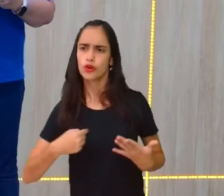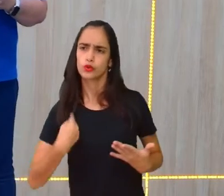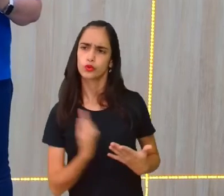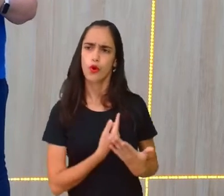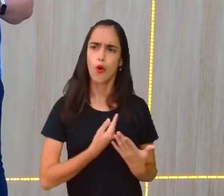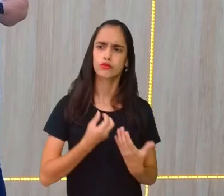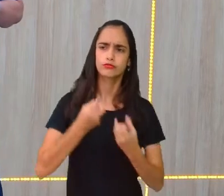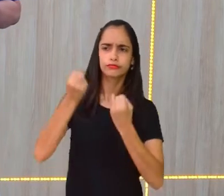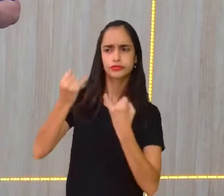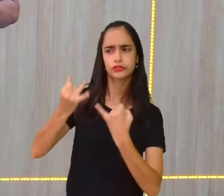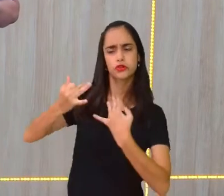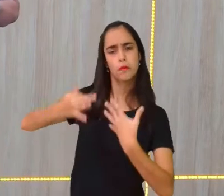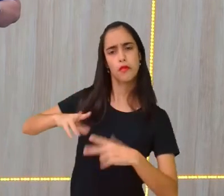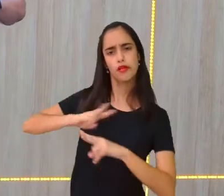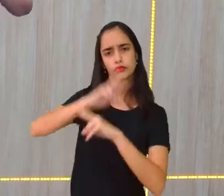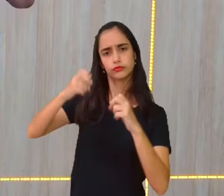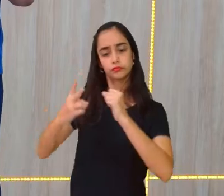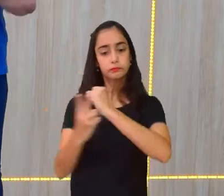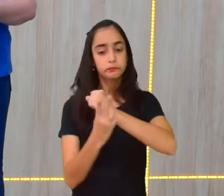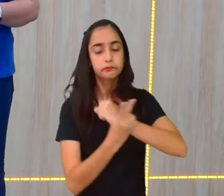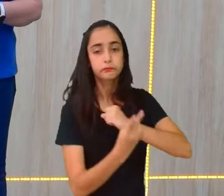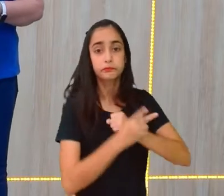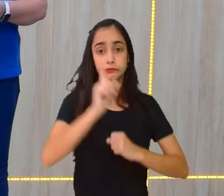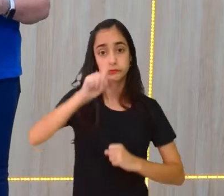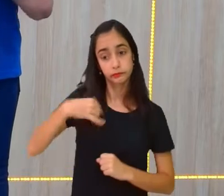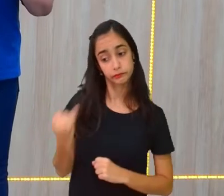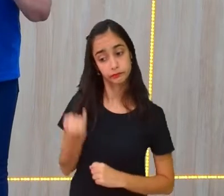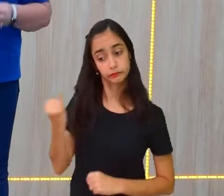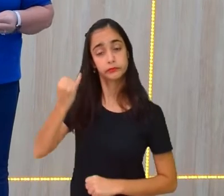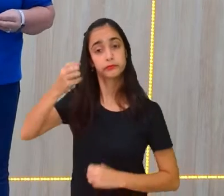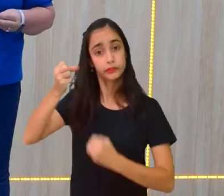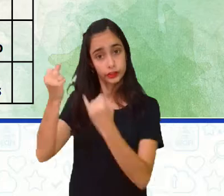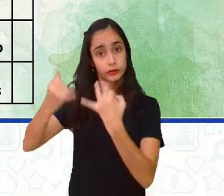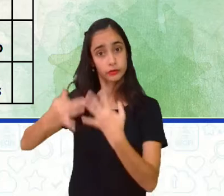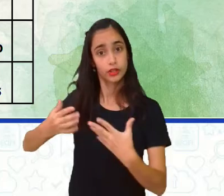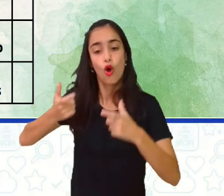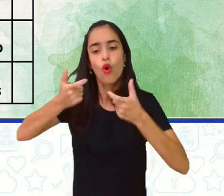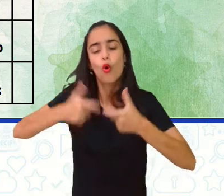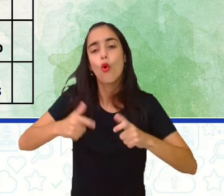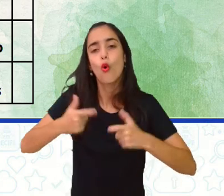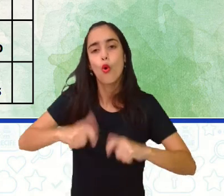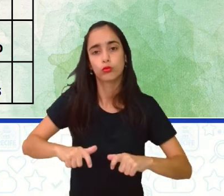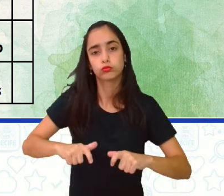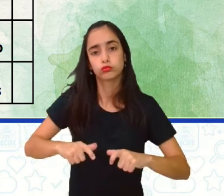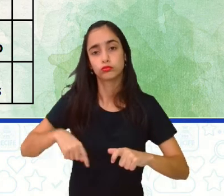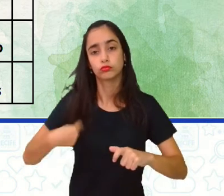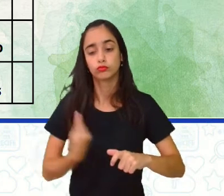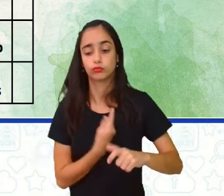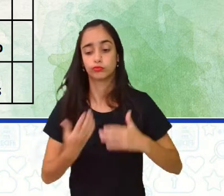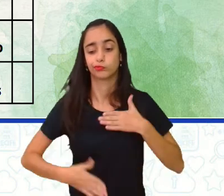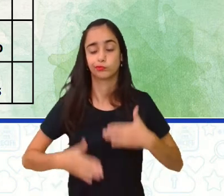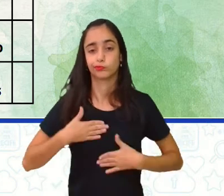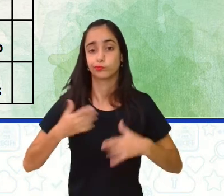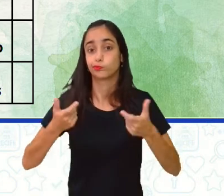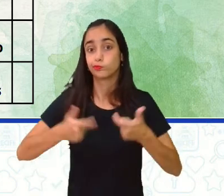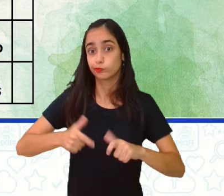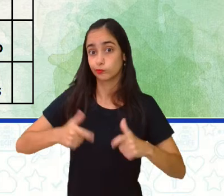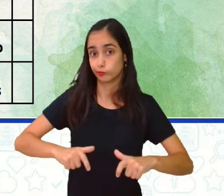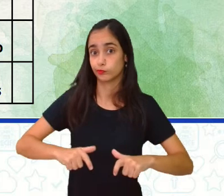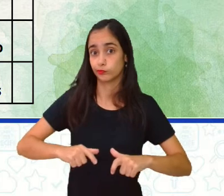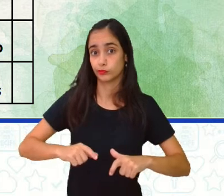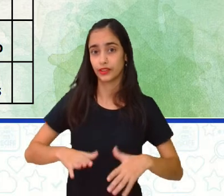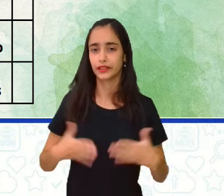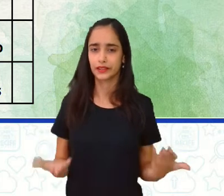defesa, é importante a gente dizer onde estão presentes, em que parte do nosso corpo. E aí, vocês vão ver, através